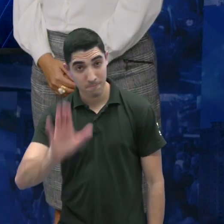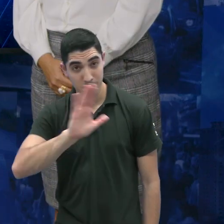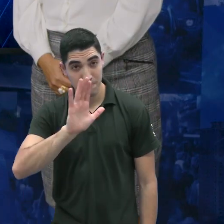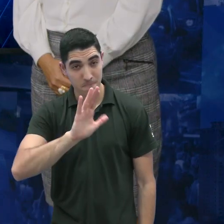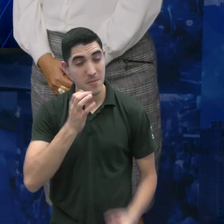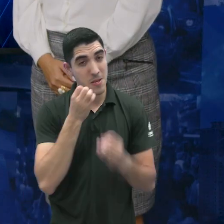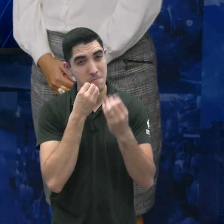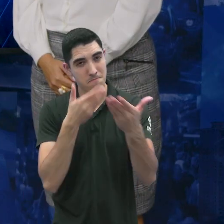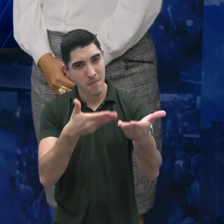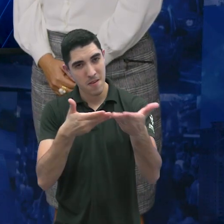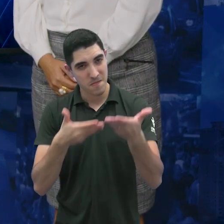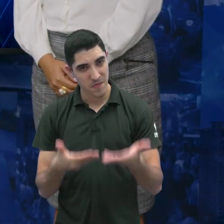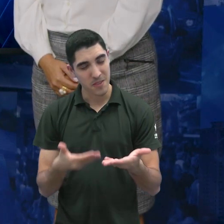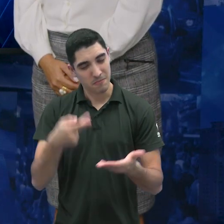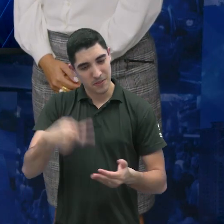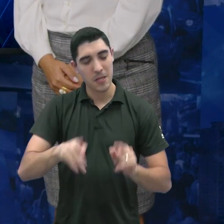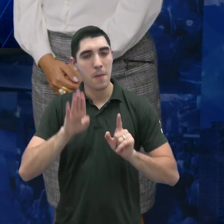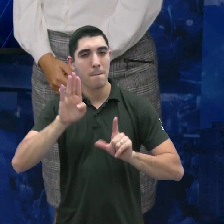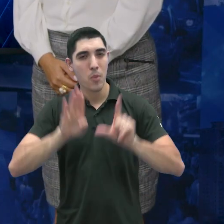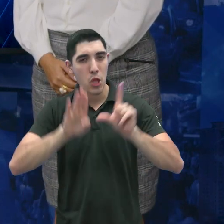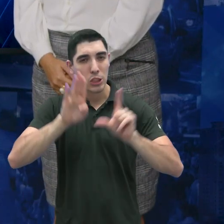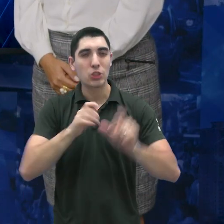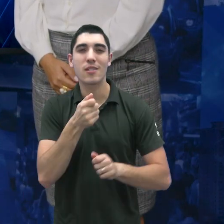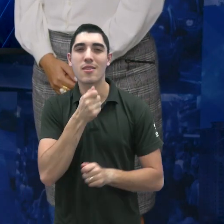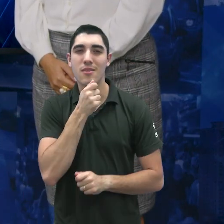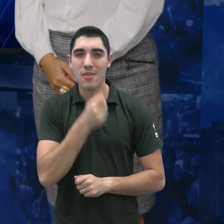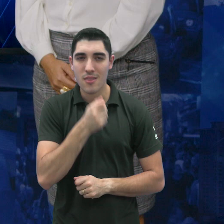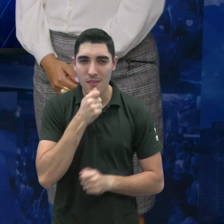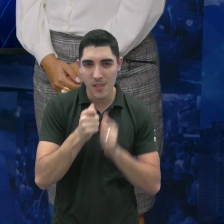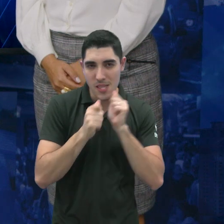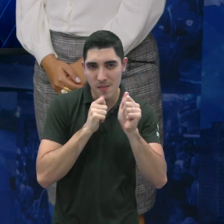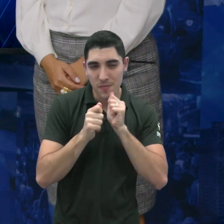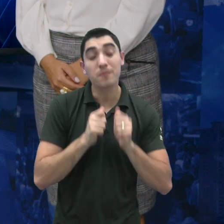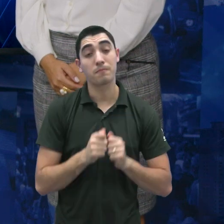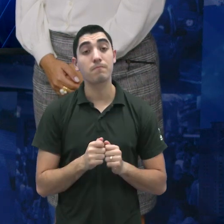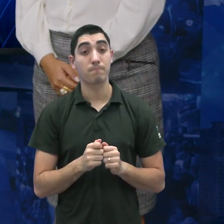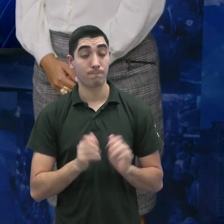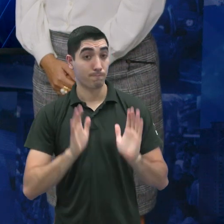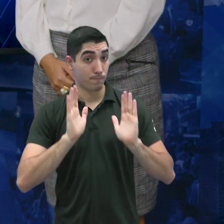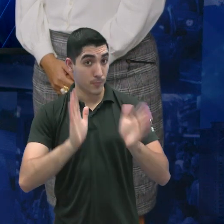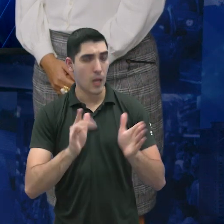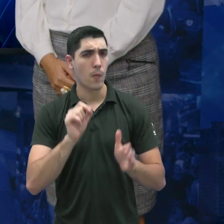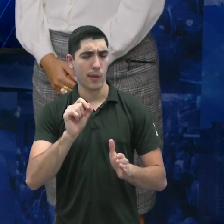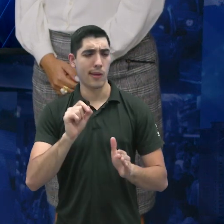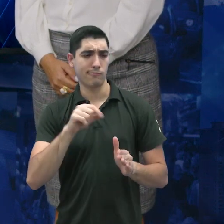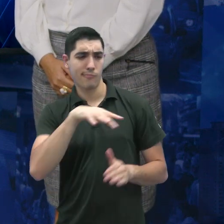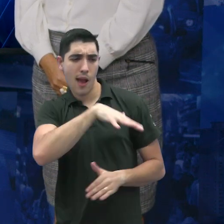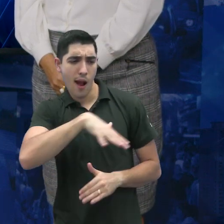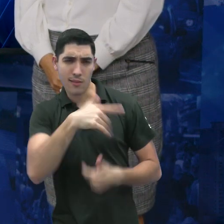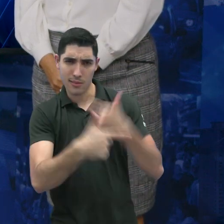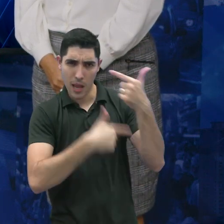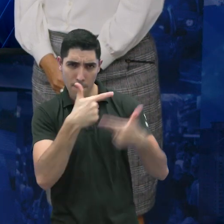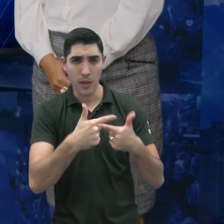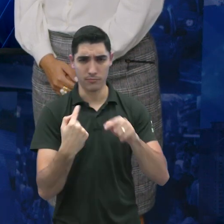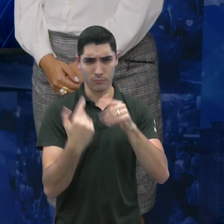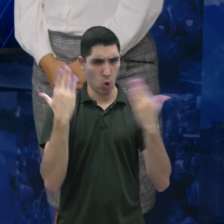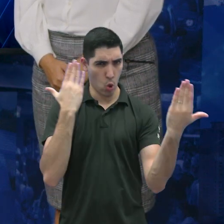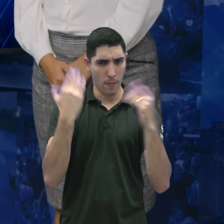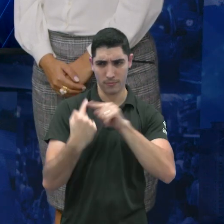Olá, sejam todos bem-vindos ao Boletim Entrevista. O mundo do trabalho passou por várias transformações